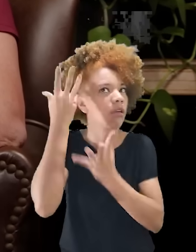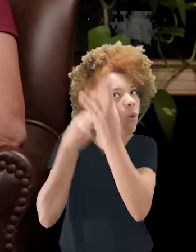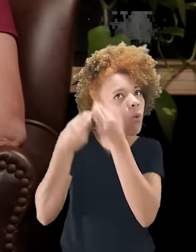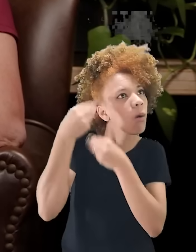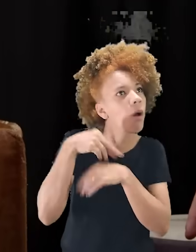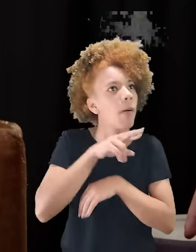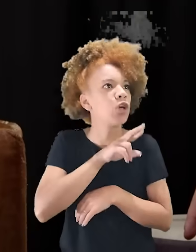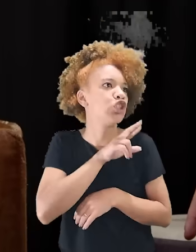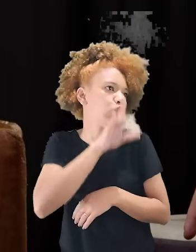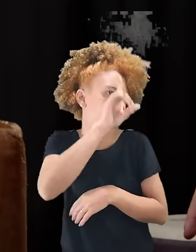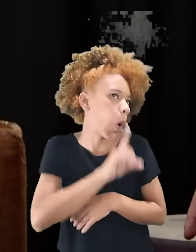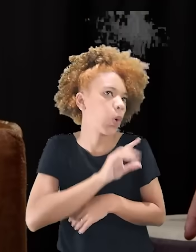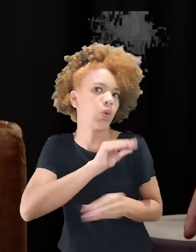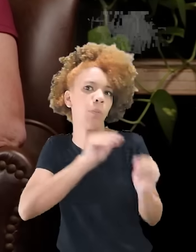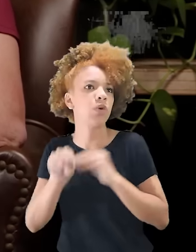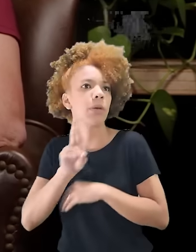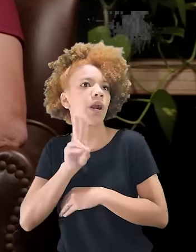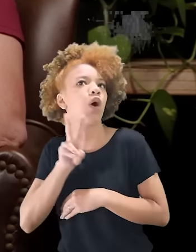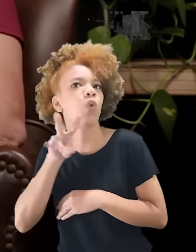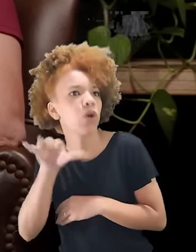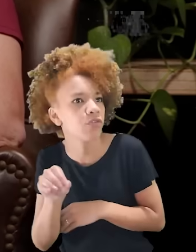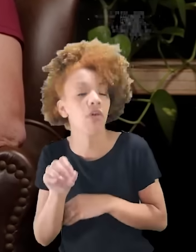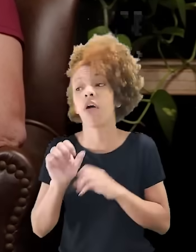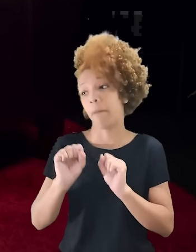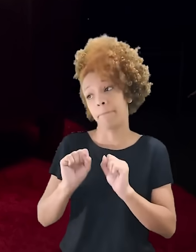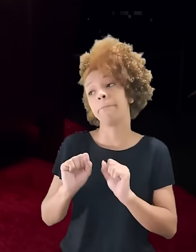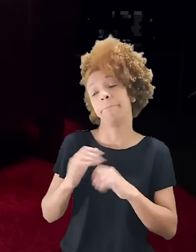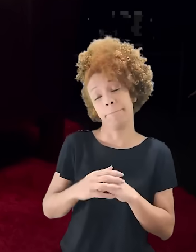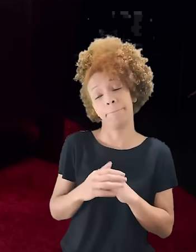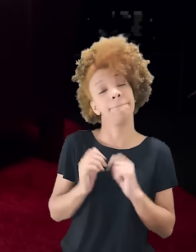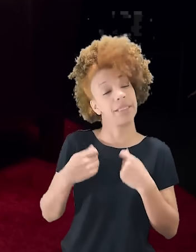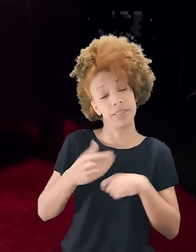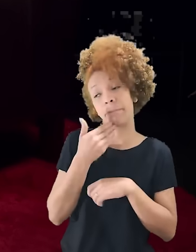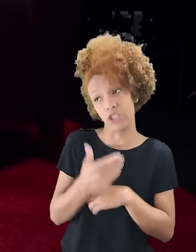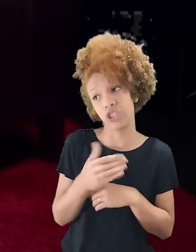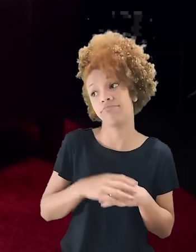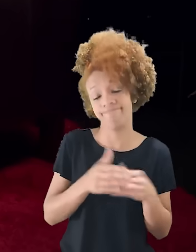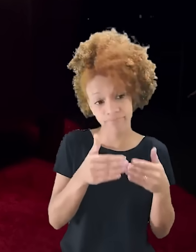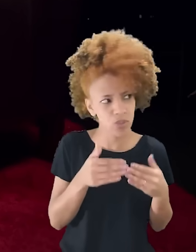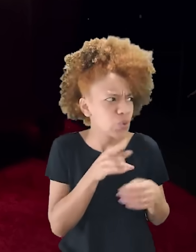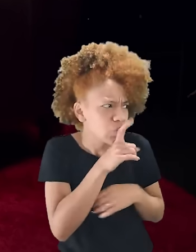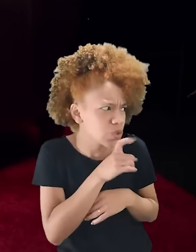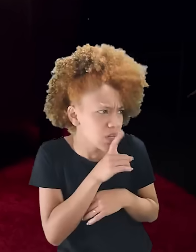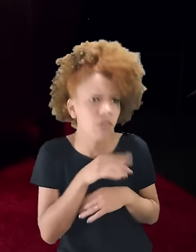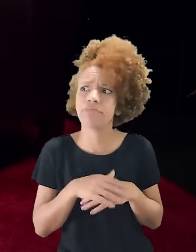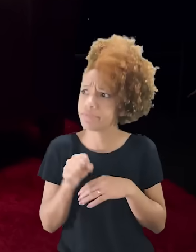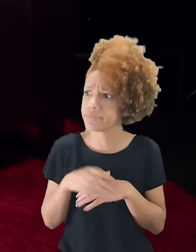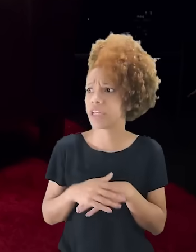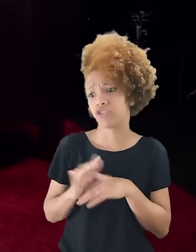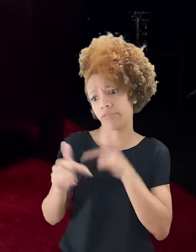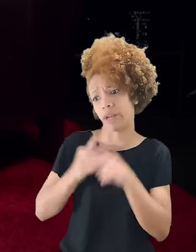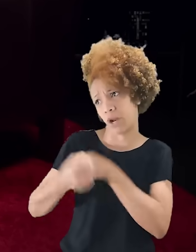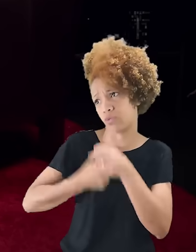louro para ruivo ela ela parece que ela tem que pedir uma permissão PR tem que pedir uma permissão jura Com certeza e se você já tem trabalho